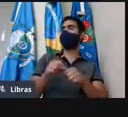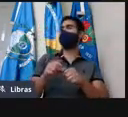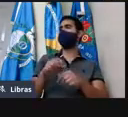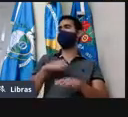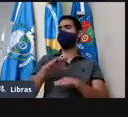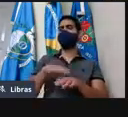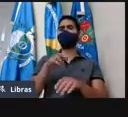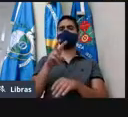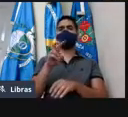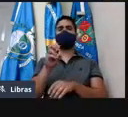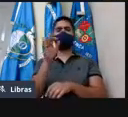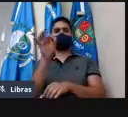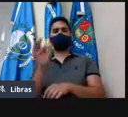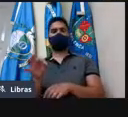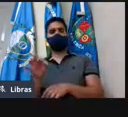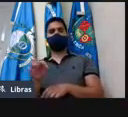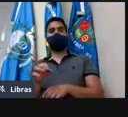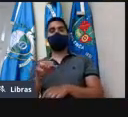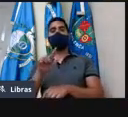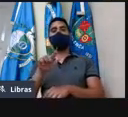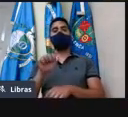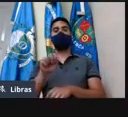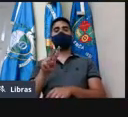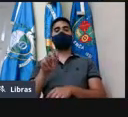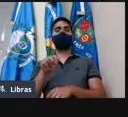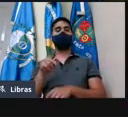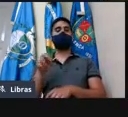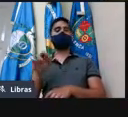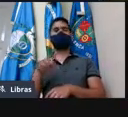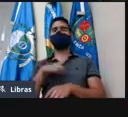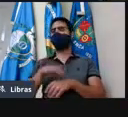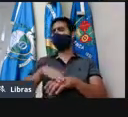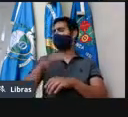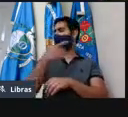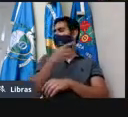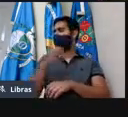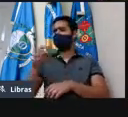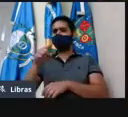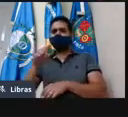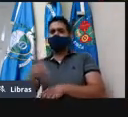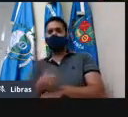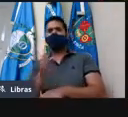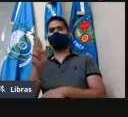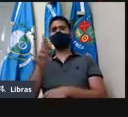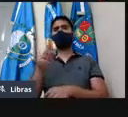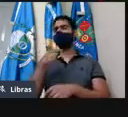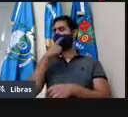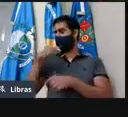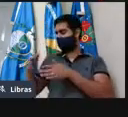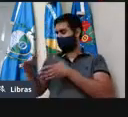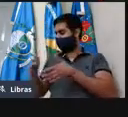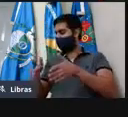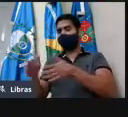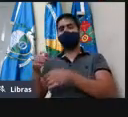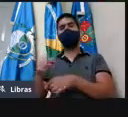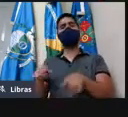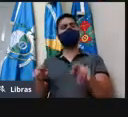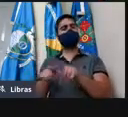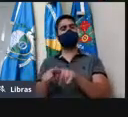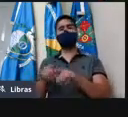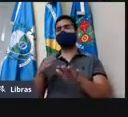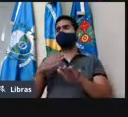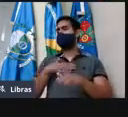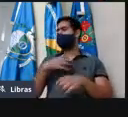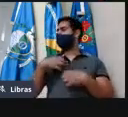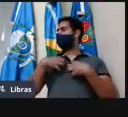A lavanderia, que ela tem um maquinário de mais de 200 mil reais. A nova tubulação de ar. Então, hoje eu estou sentindo